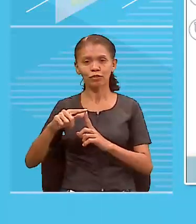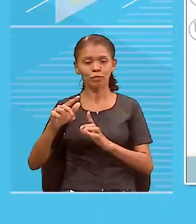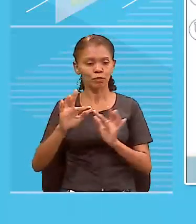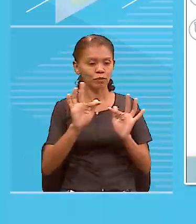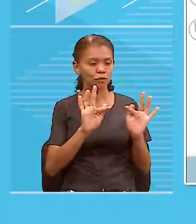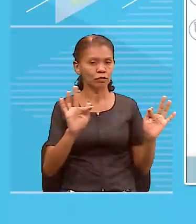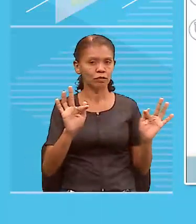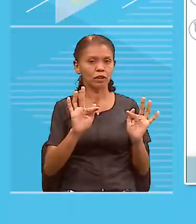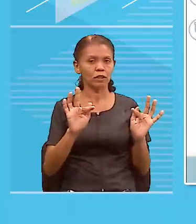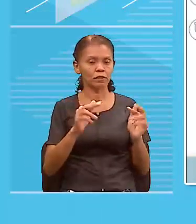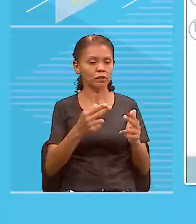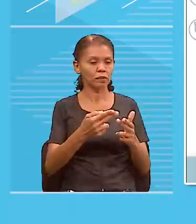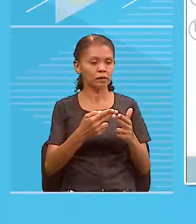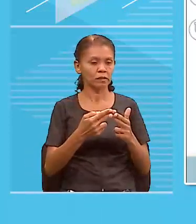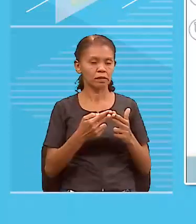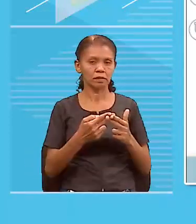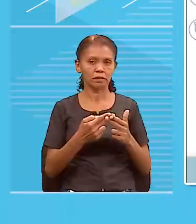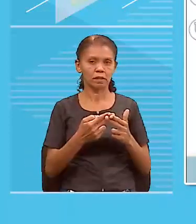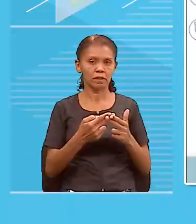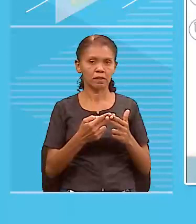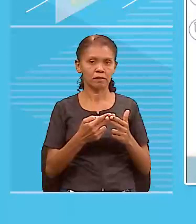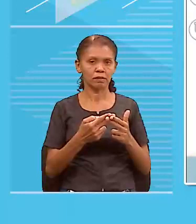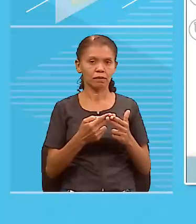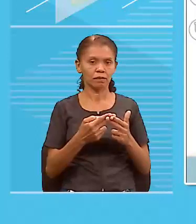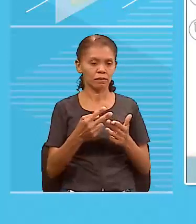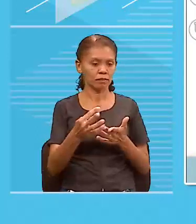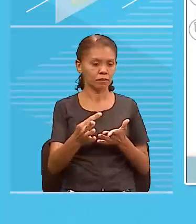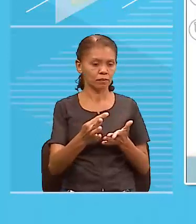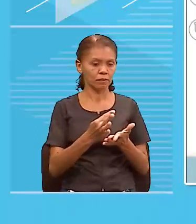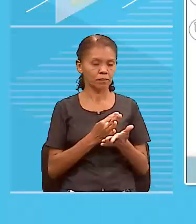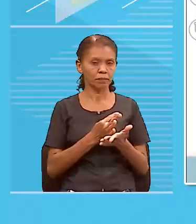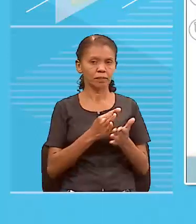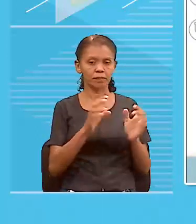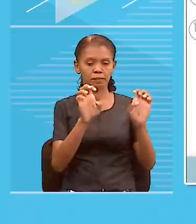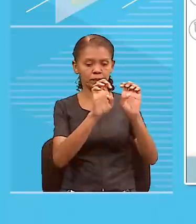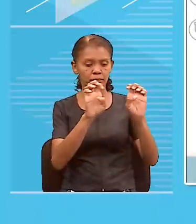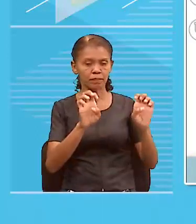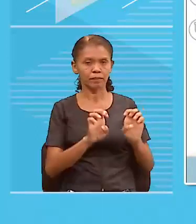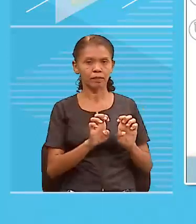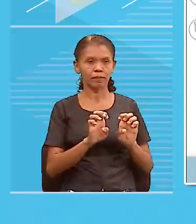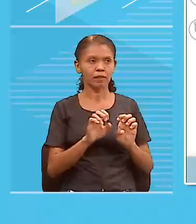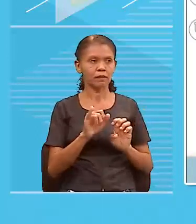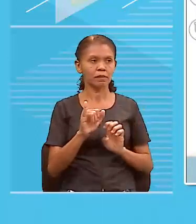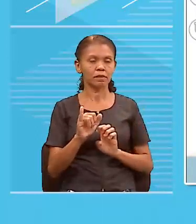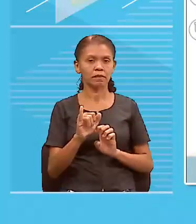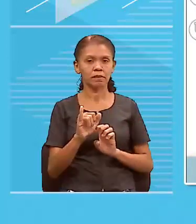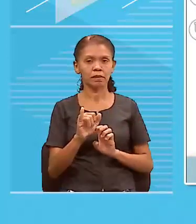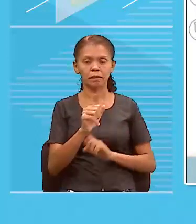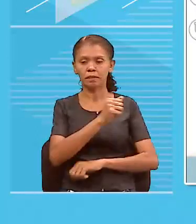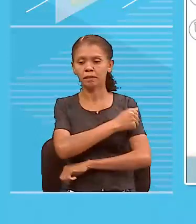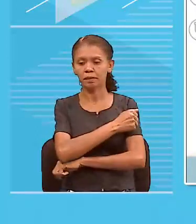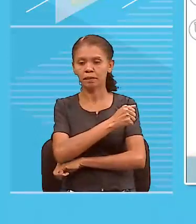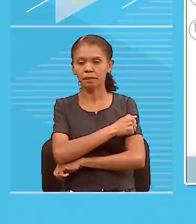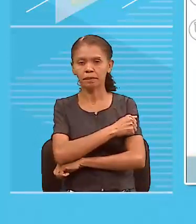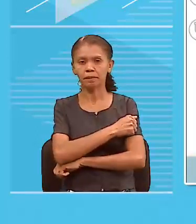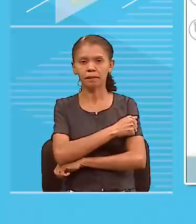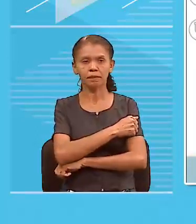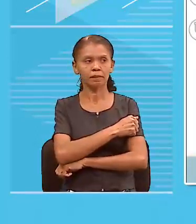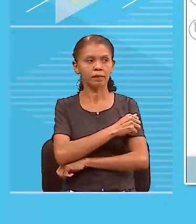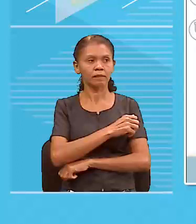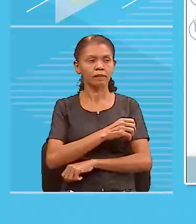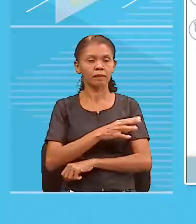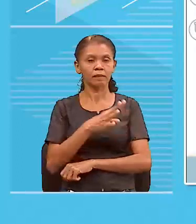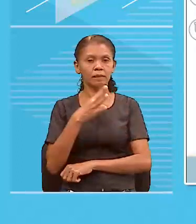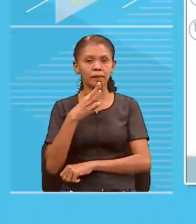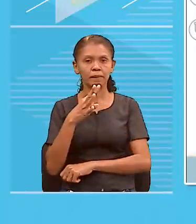dos textos o reconhecimento dentro das estruturas se você conhece essa próxima